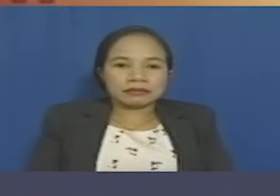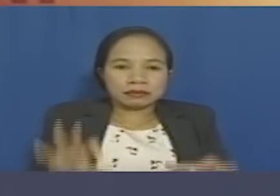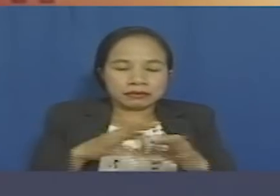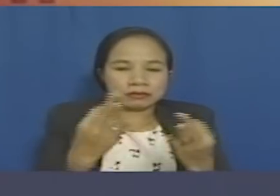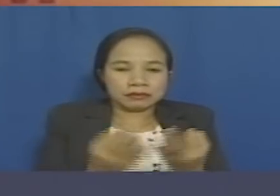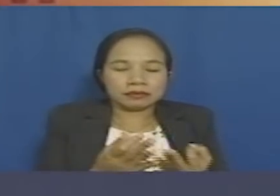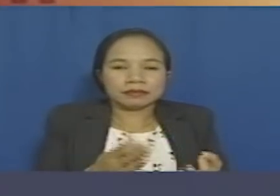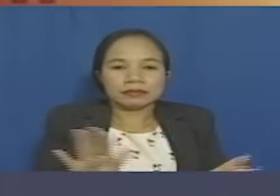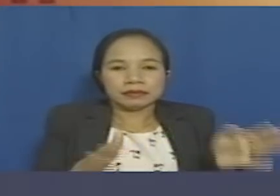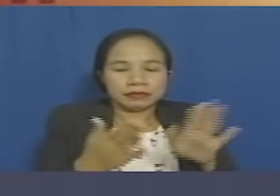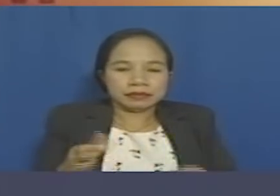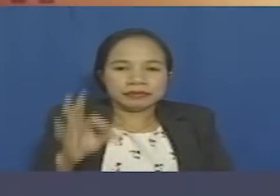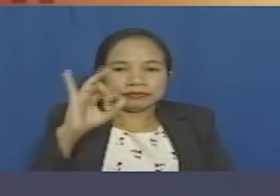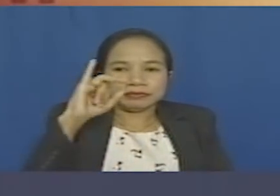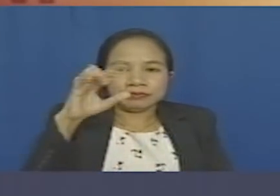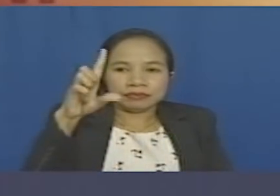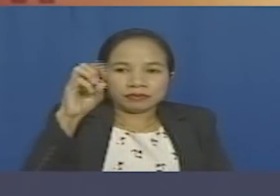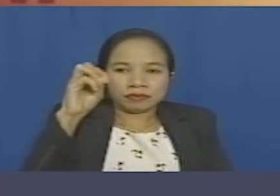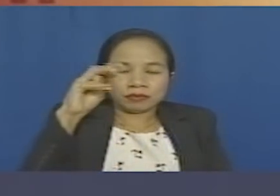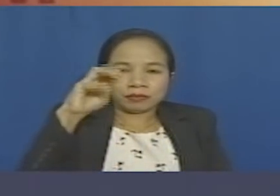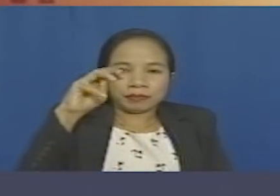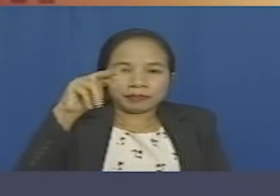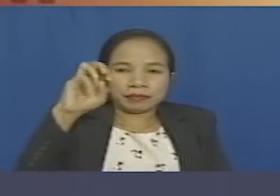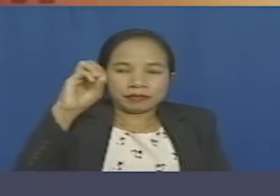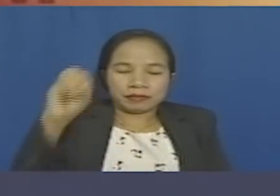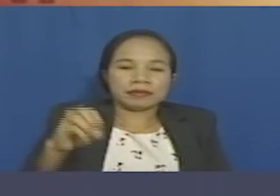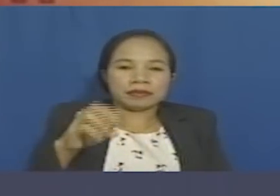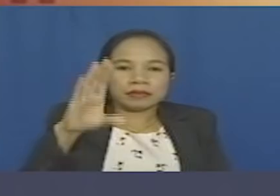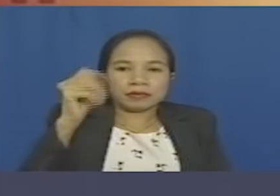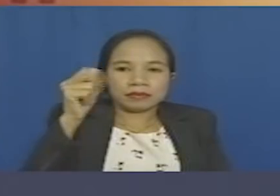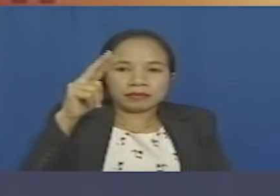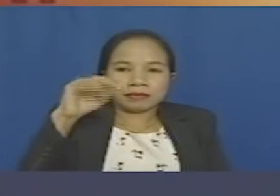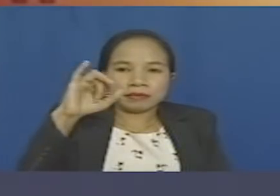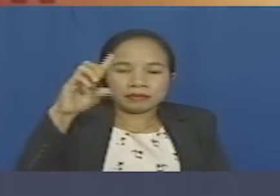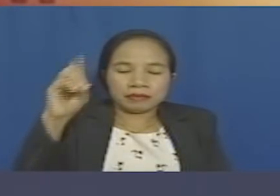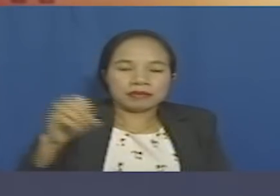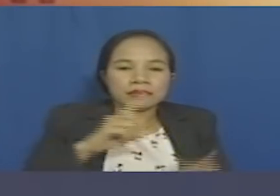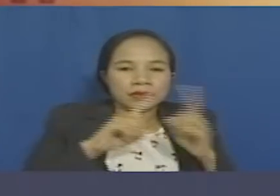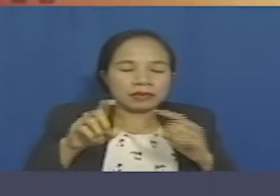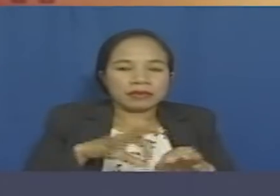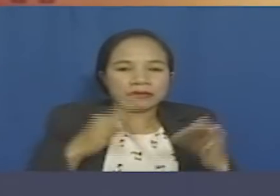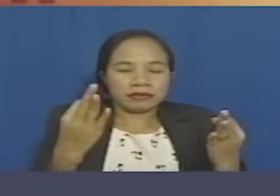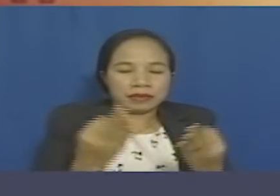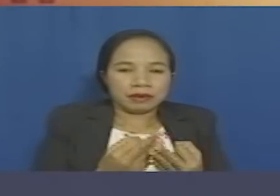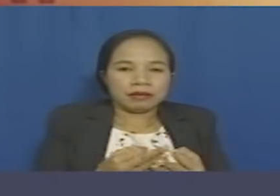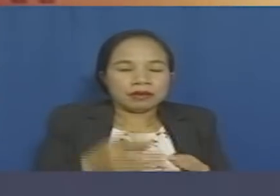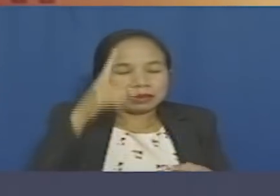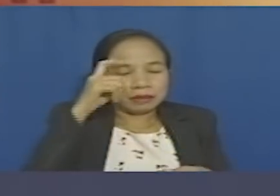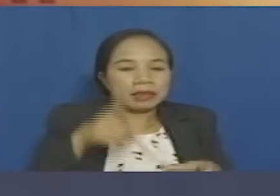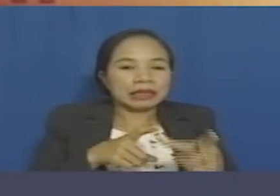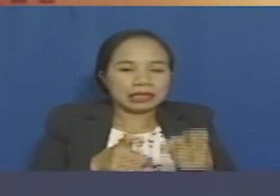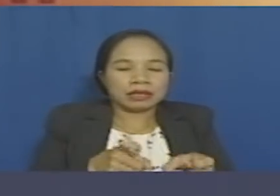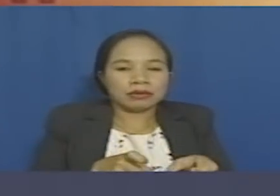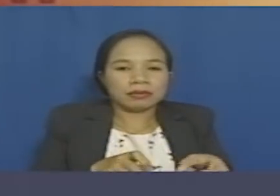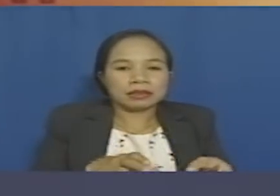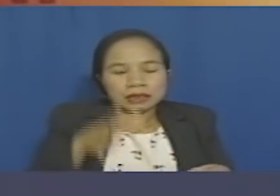Família Madrian Filmino de Jesus, nomos Camilo de Jesus, lamento o atitude o suspeito MJ, tamatiro mate sirene aman e